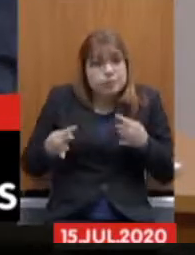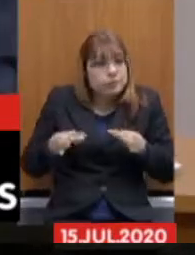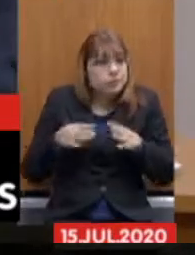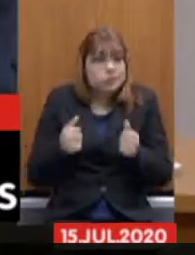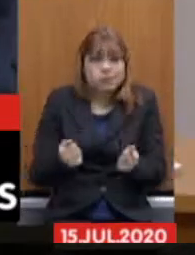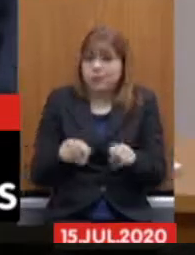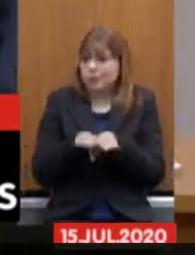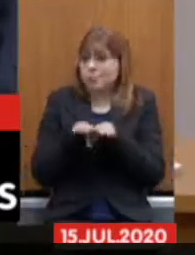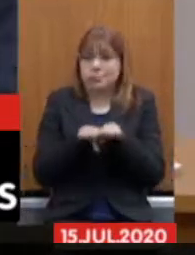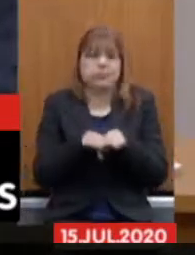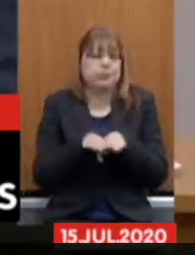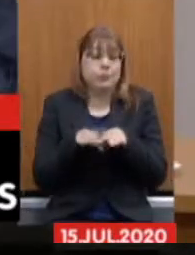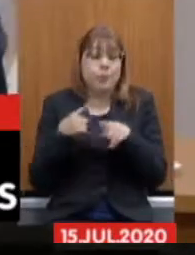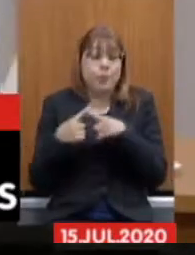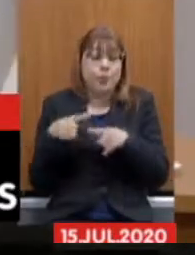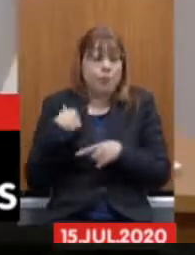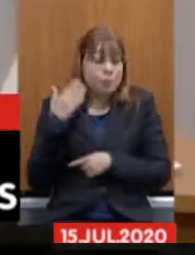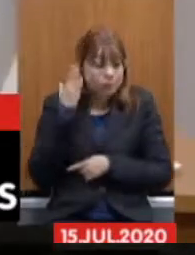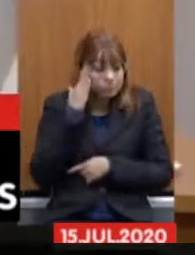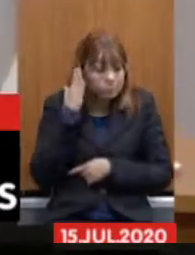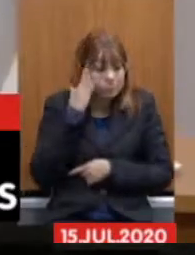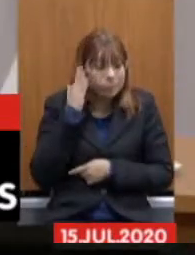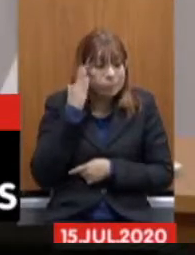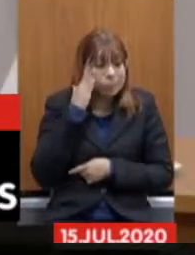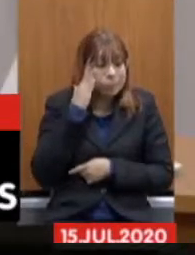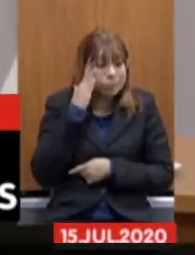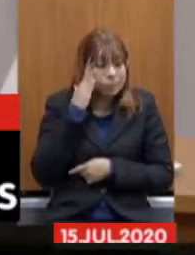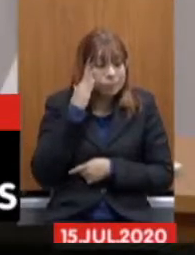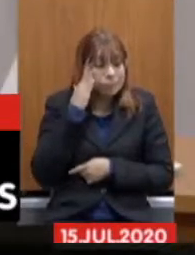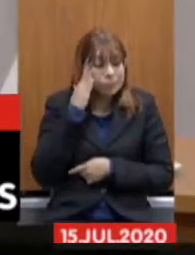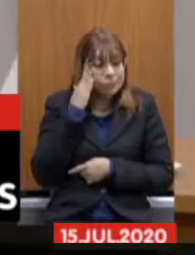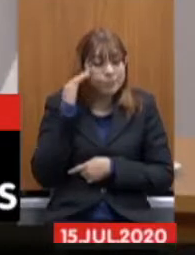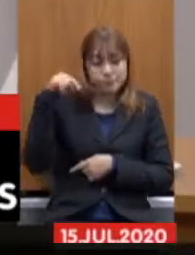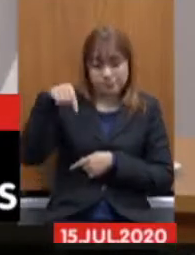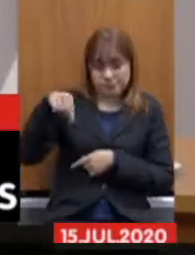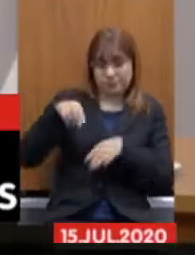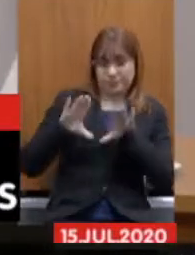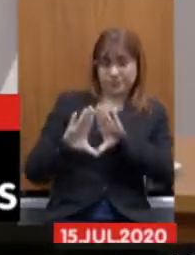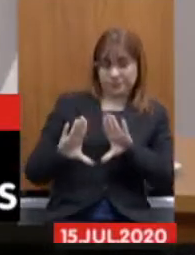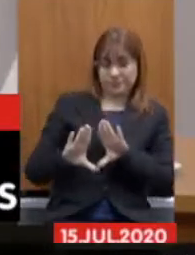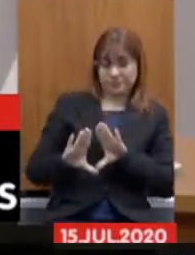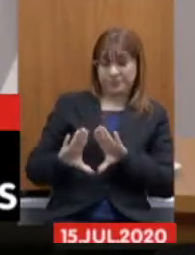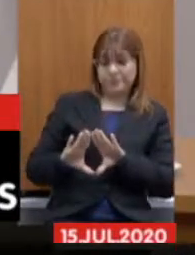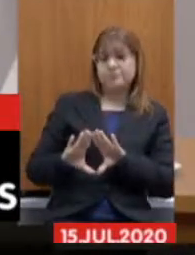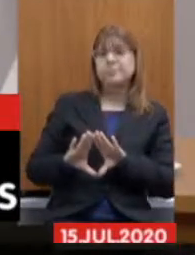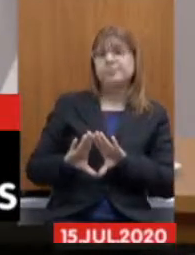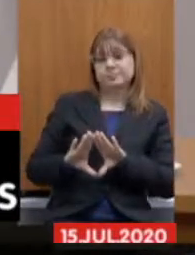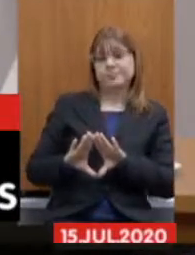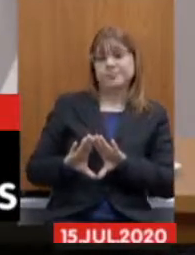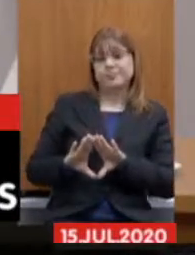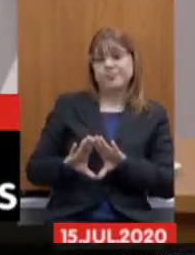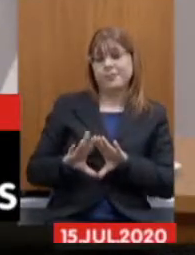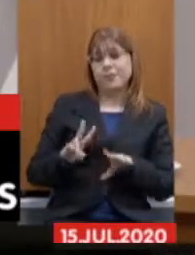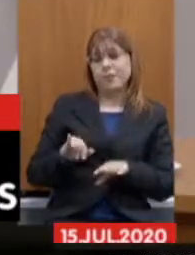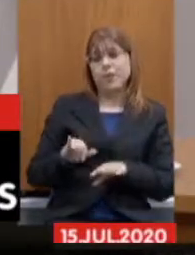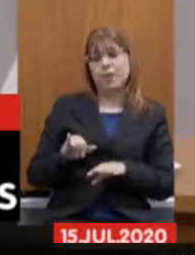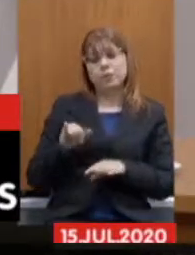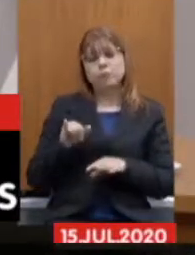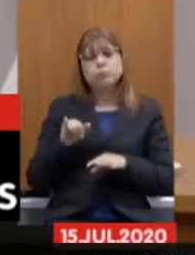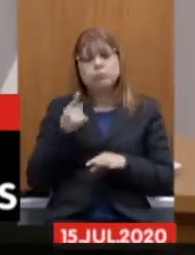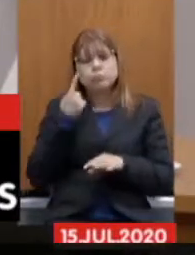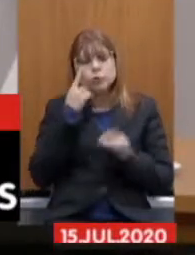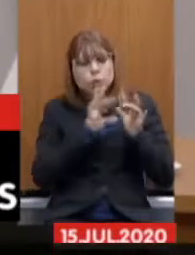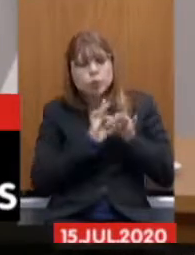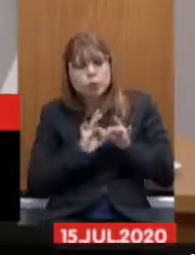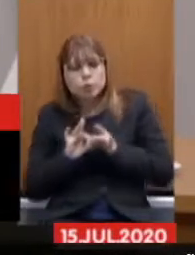porque temos a certeza que esta casa legislativa vai contextualizar